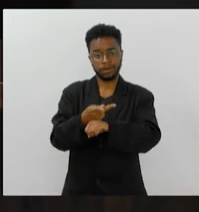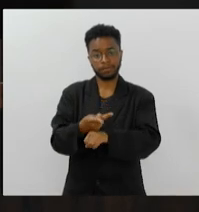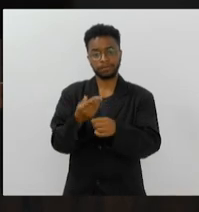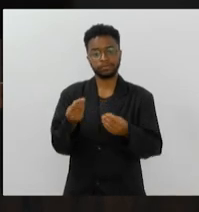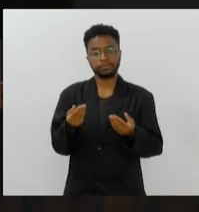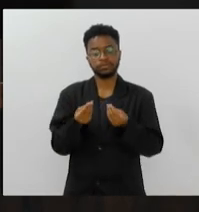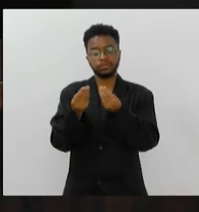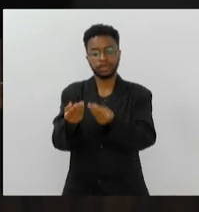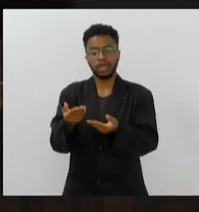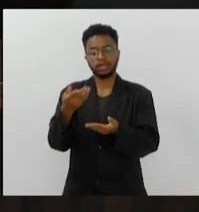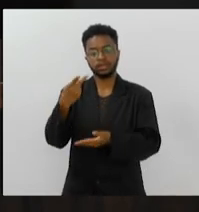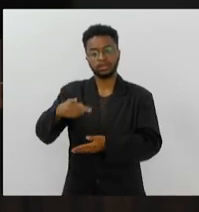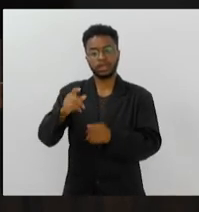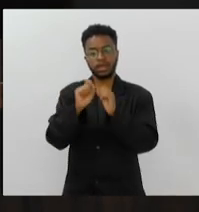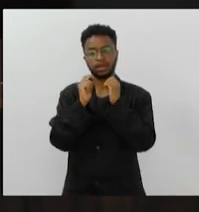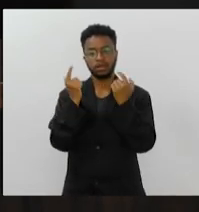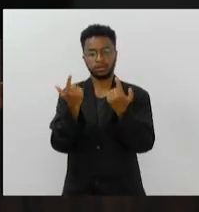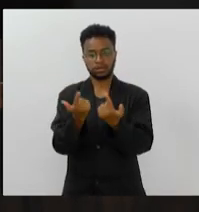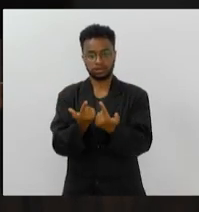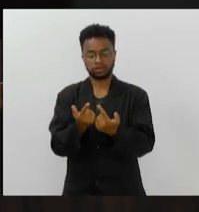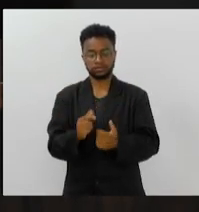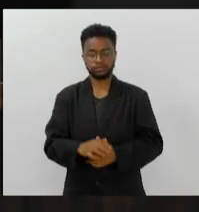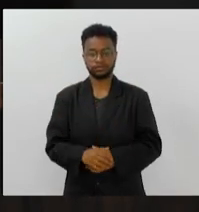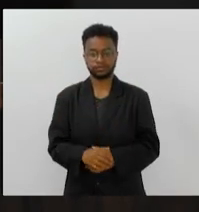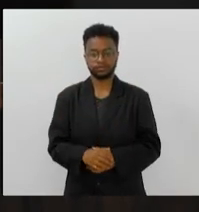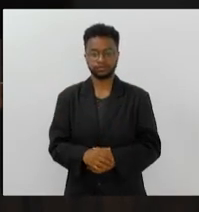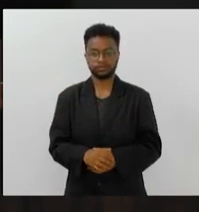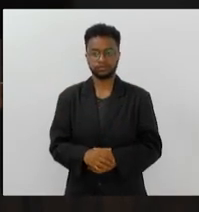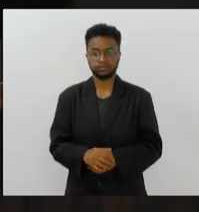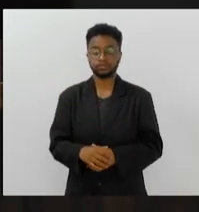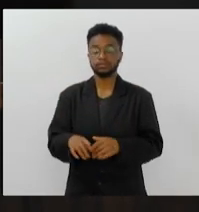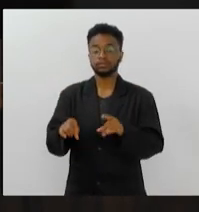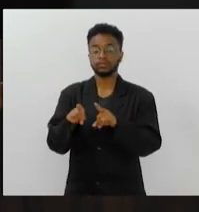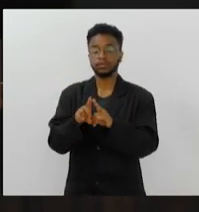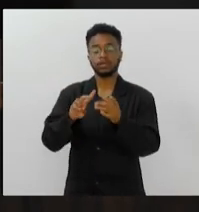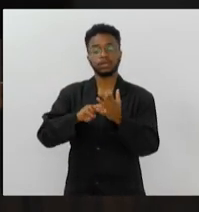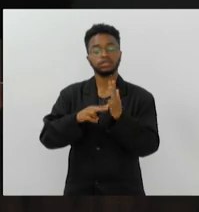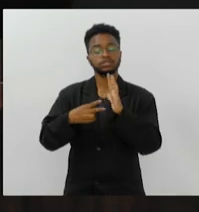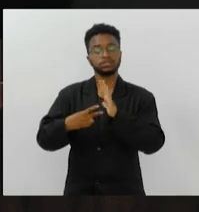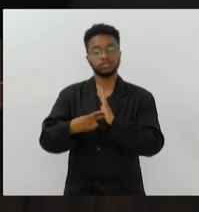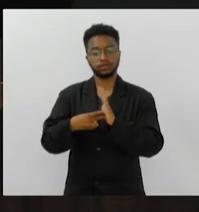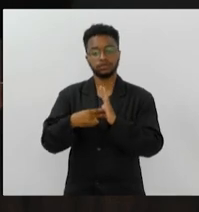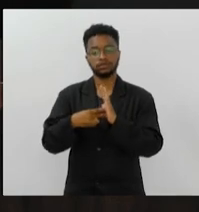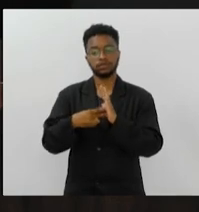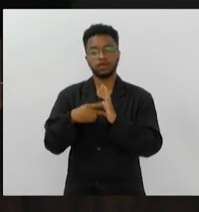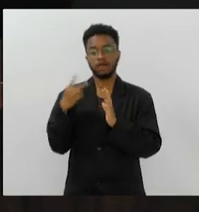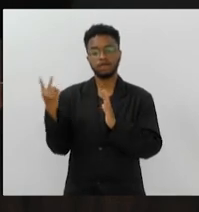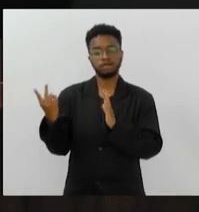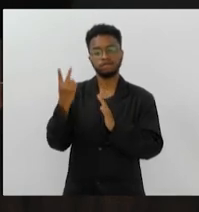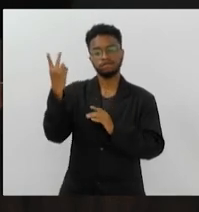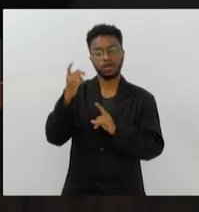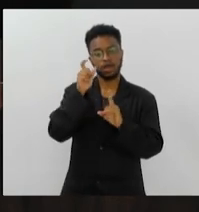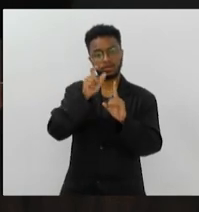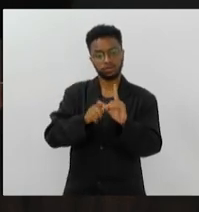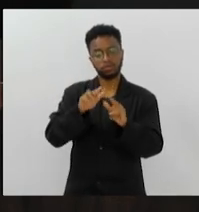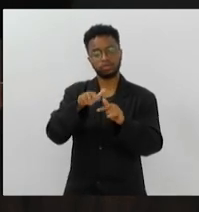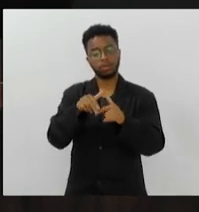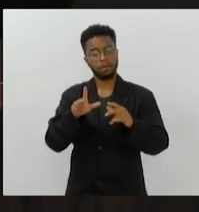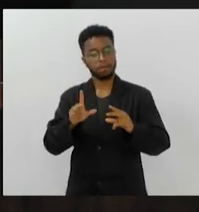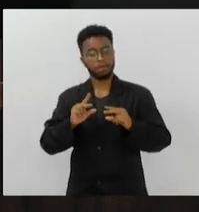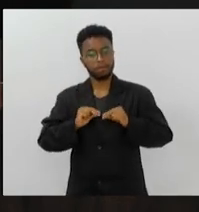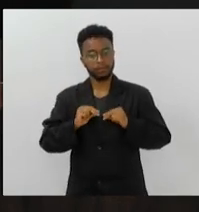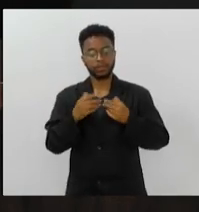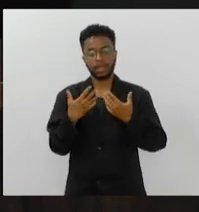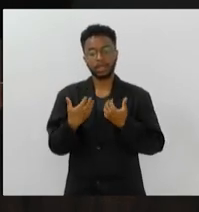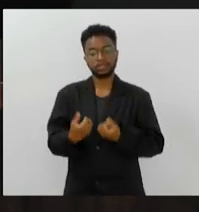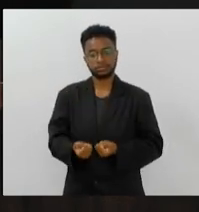pela Assembleia Legislativa do Estado, do nosso Estado, e representa um grande reconhecimento de mérito.